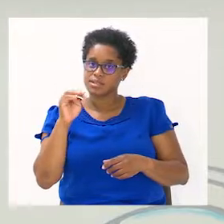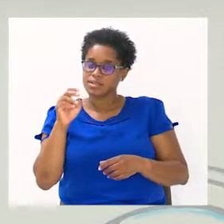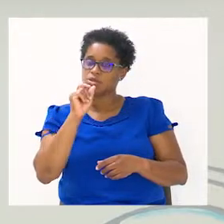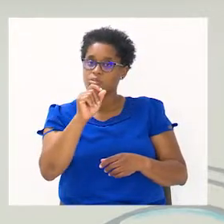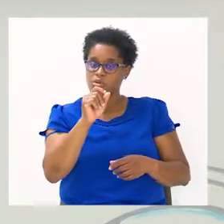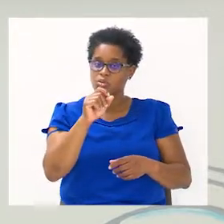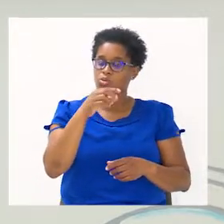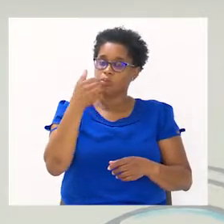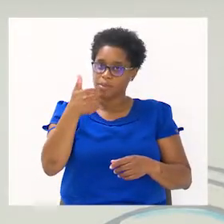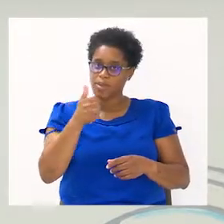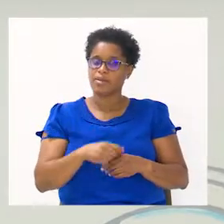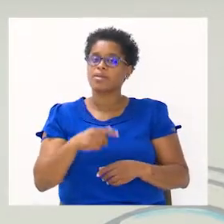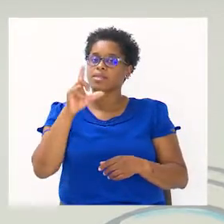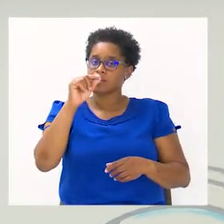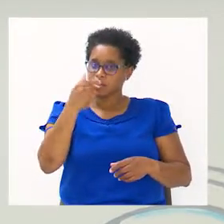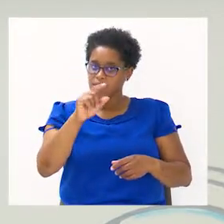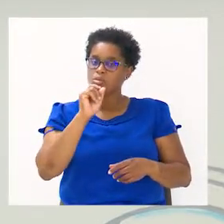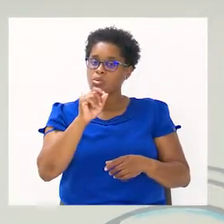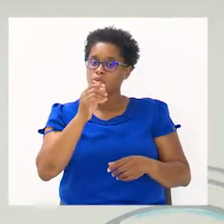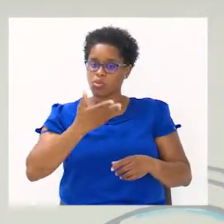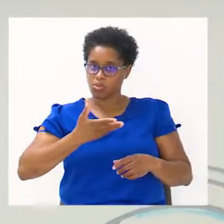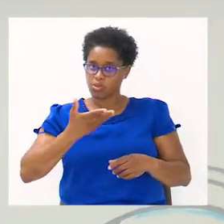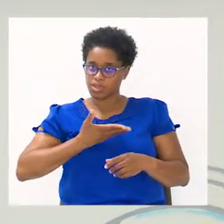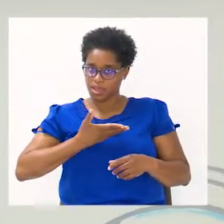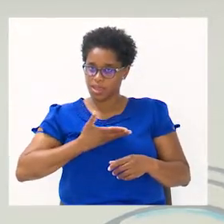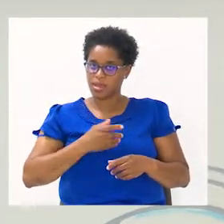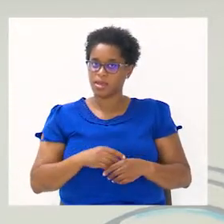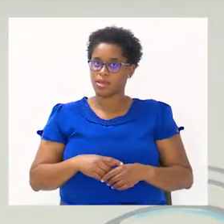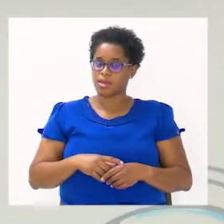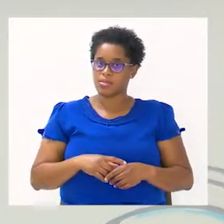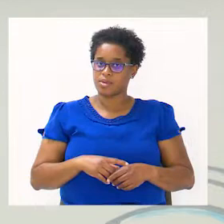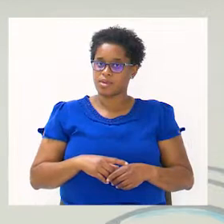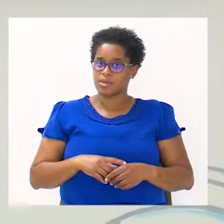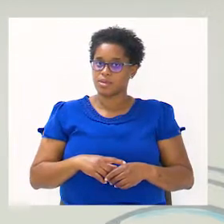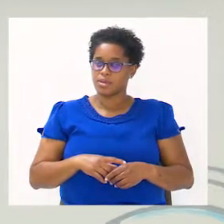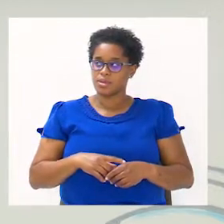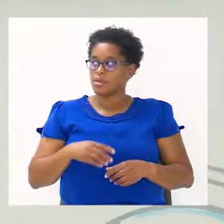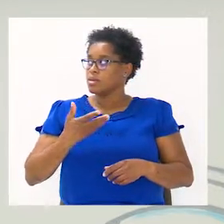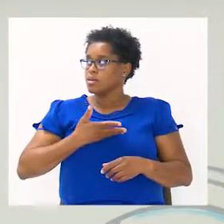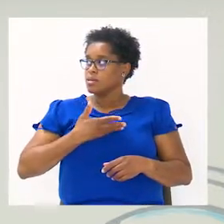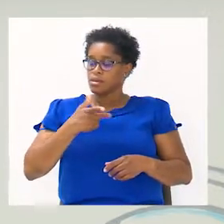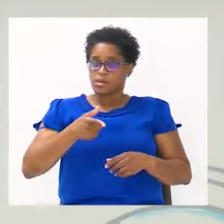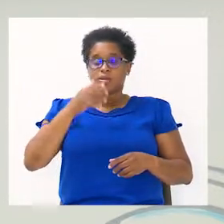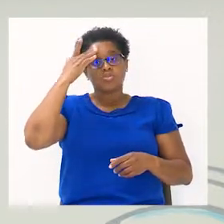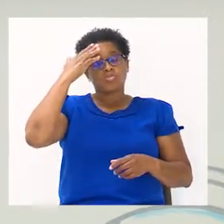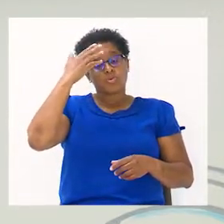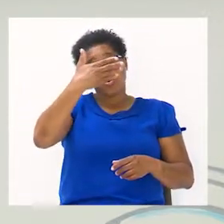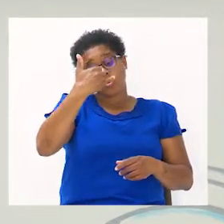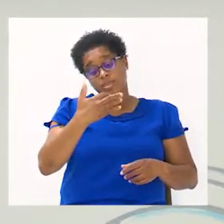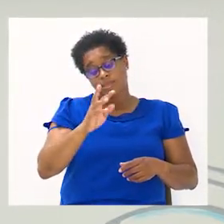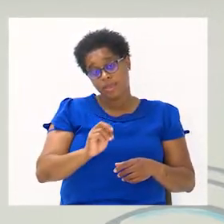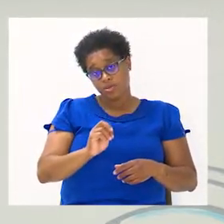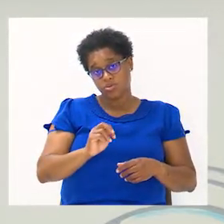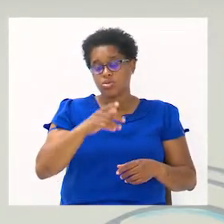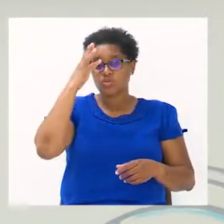Temos representado o ponto D, que é um número 1/3, né? Um número racional positivo. Deste lado